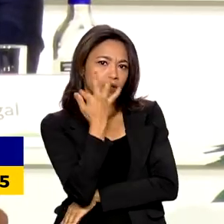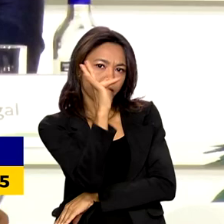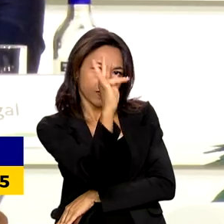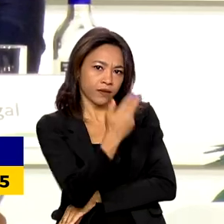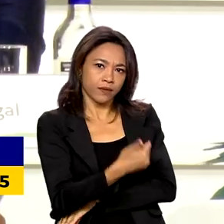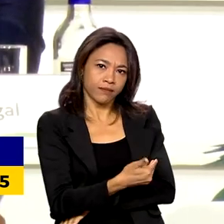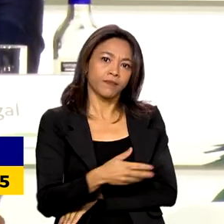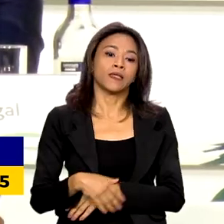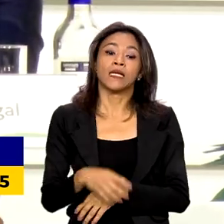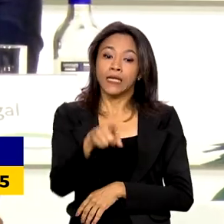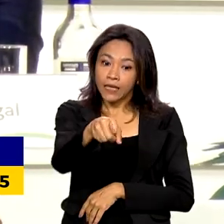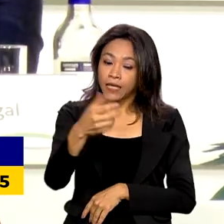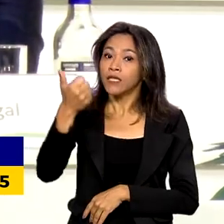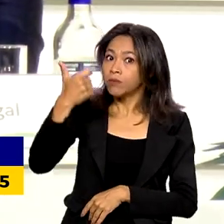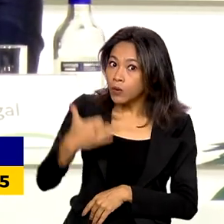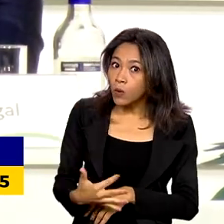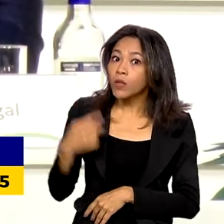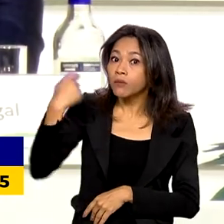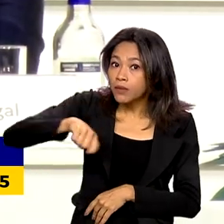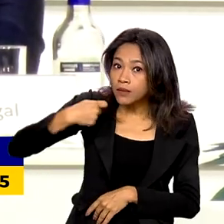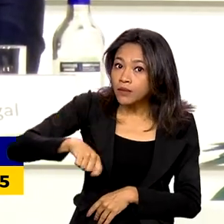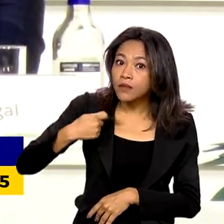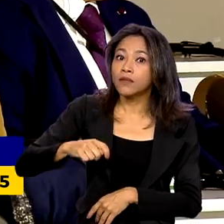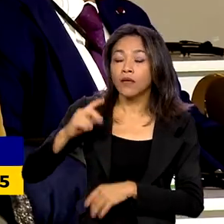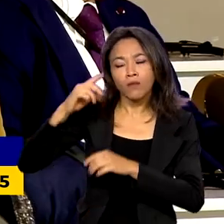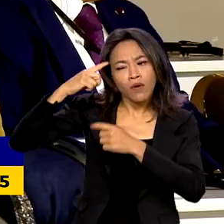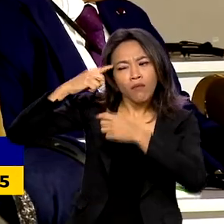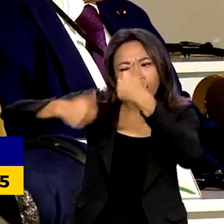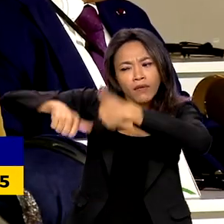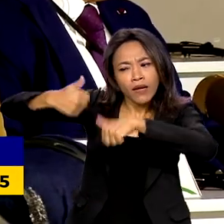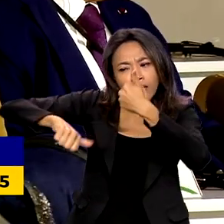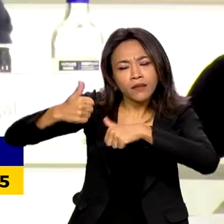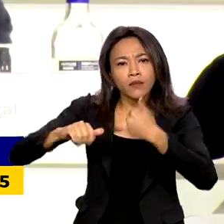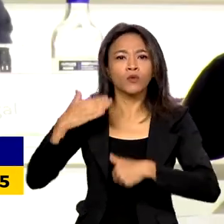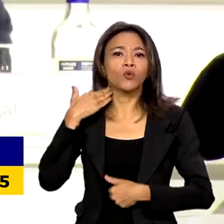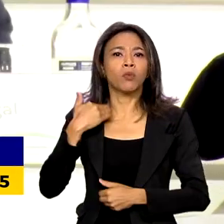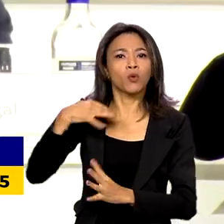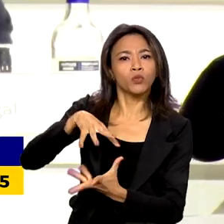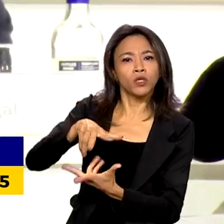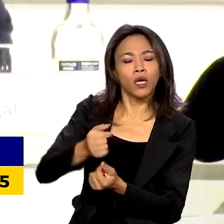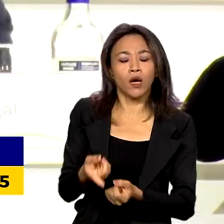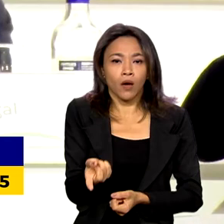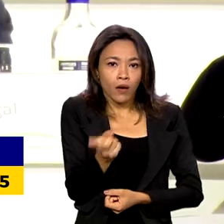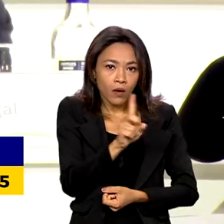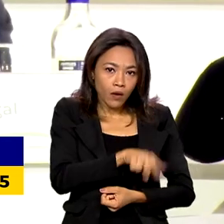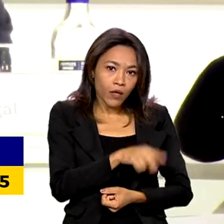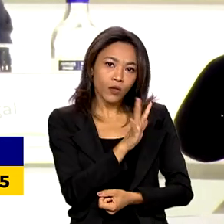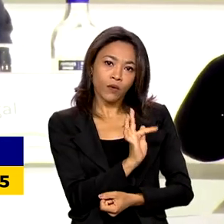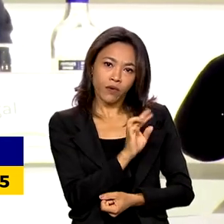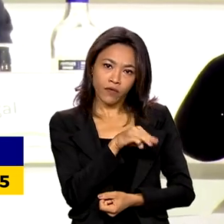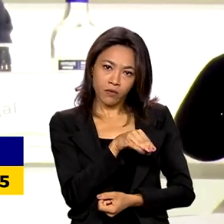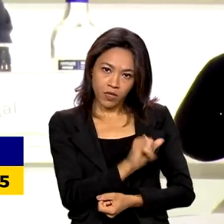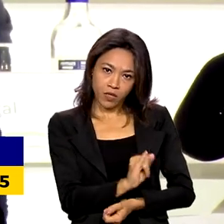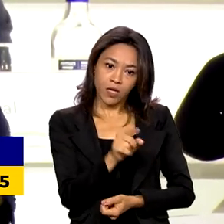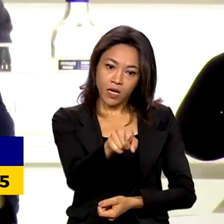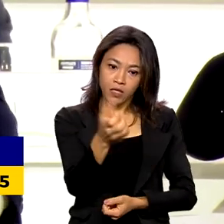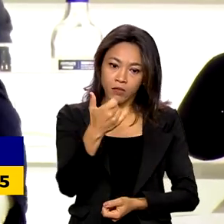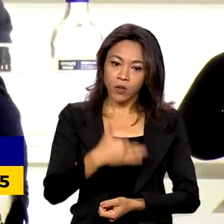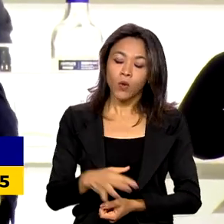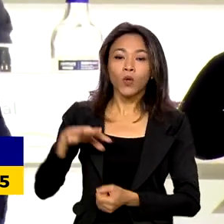e defendeu rever o funcionamento do Banco Mundial e do FMI. Vamos ter claro que o Banco